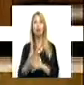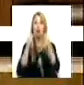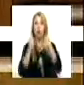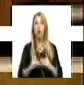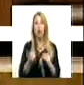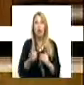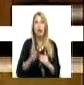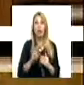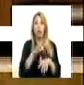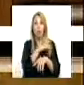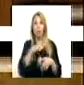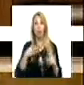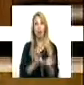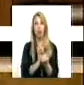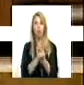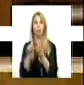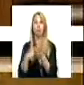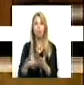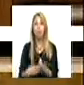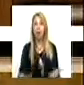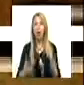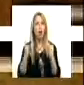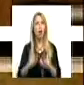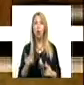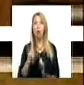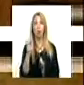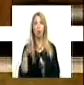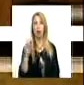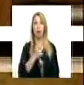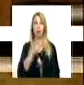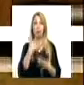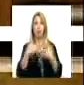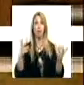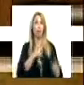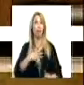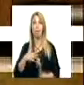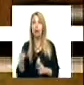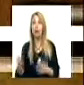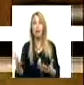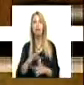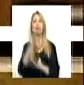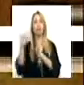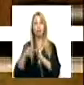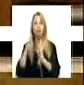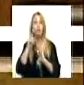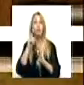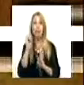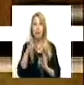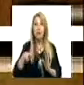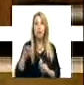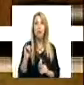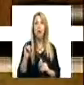taxas moderadoras, não baixa o IRC para as grandes empresas, introduz a cláusula de salvaguarda do IMI e